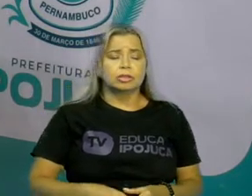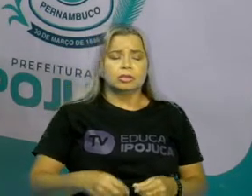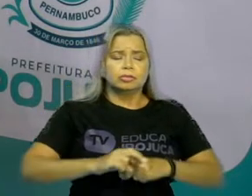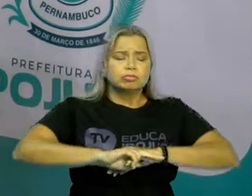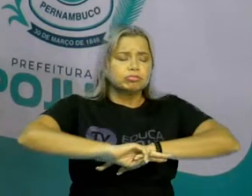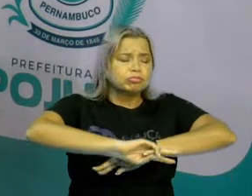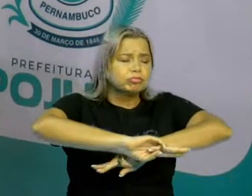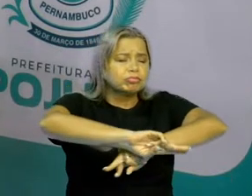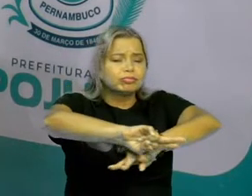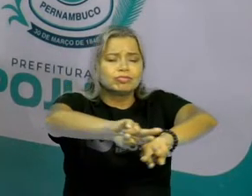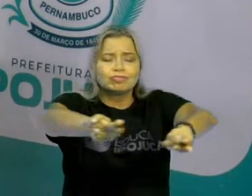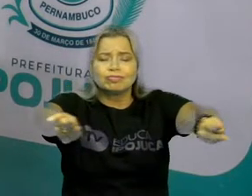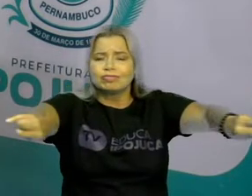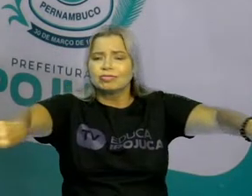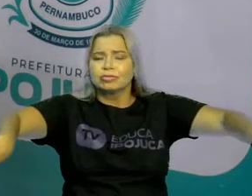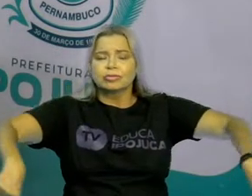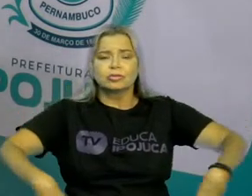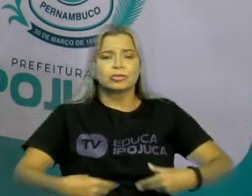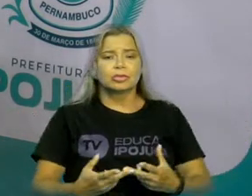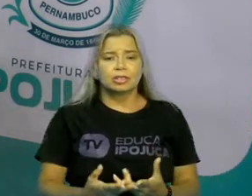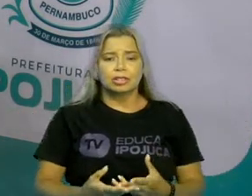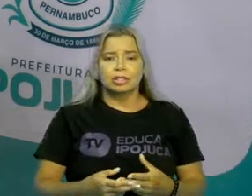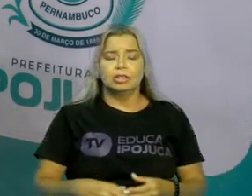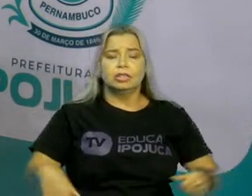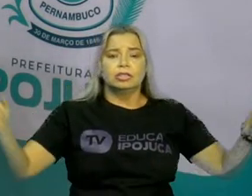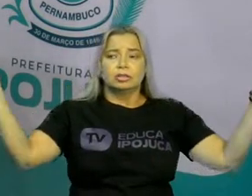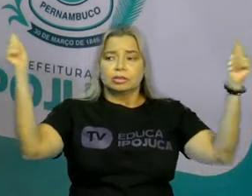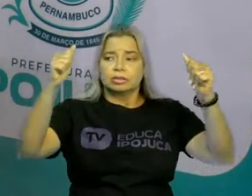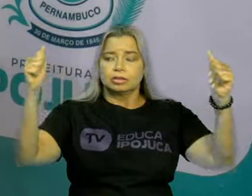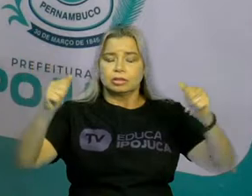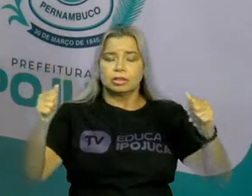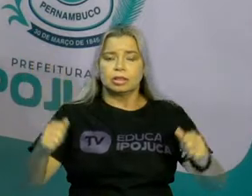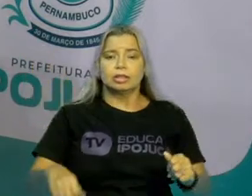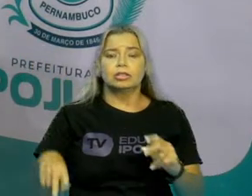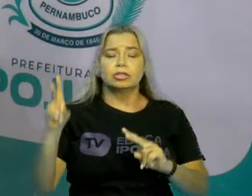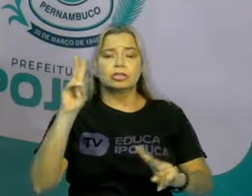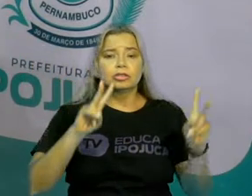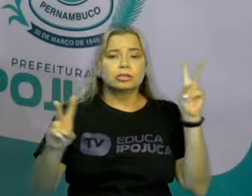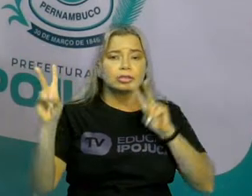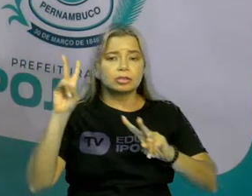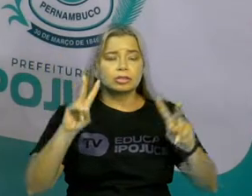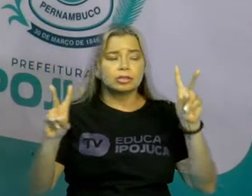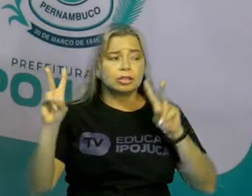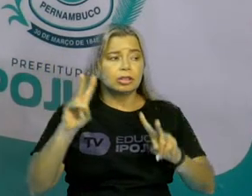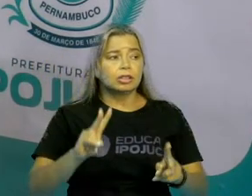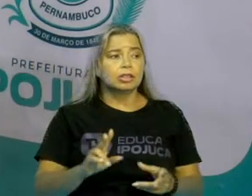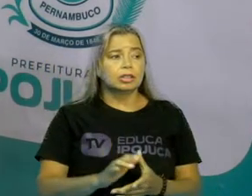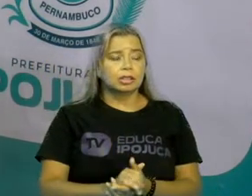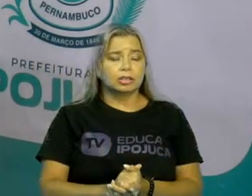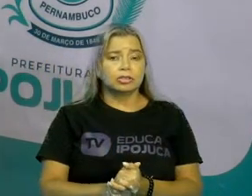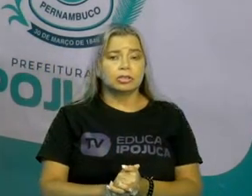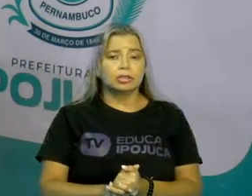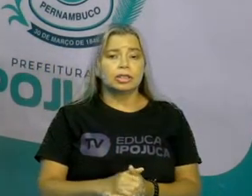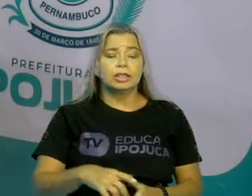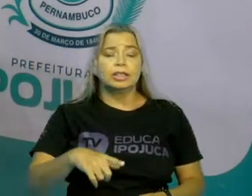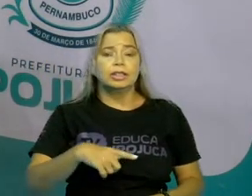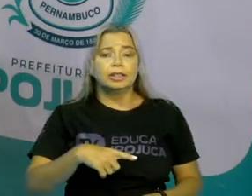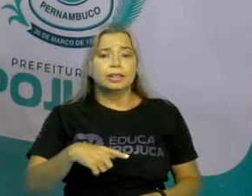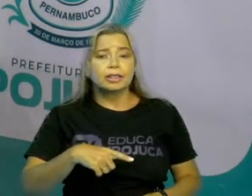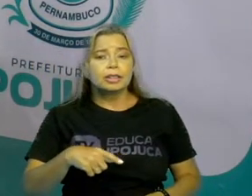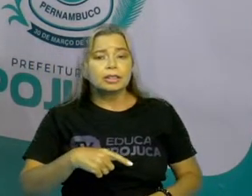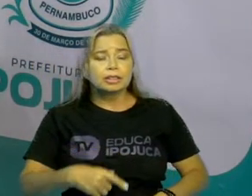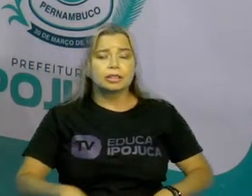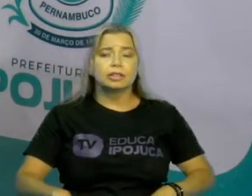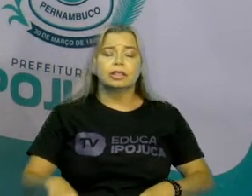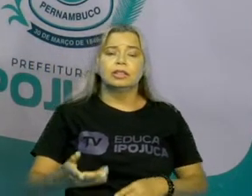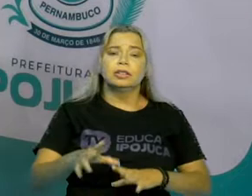inúmeras artes visuais. Então, são vários elementos que compõem essa arte. Incluem formas